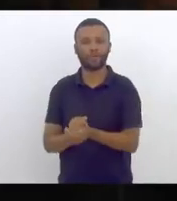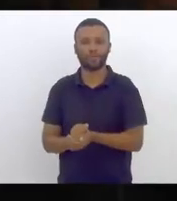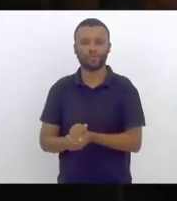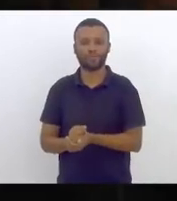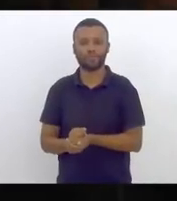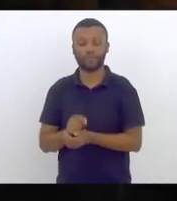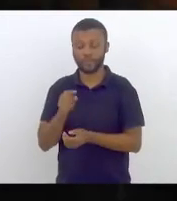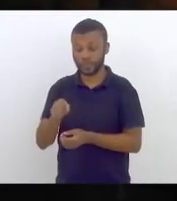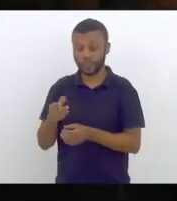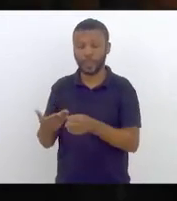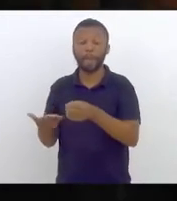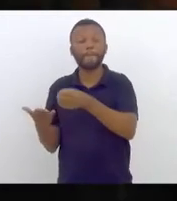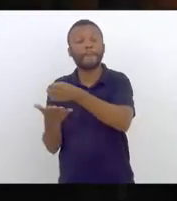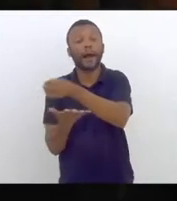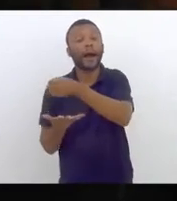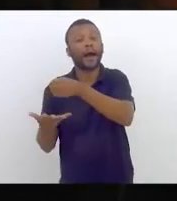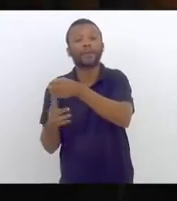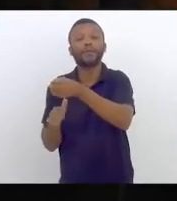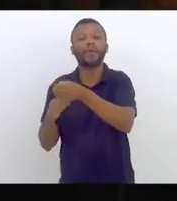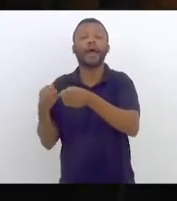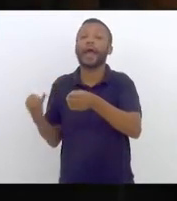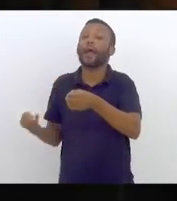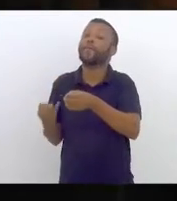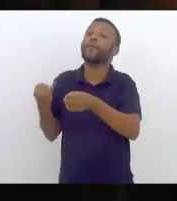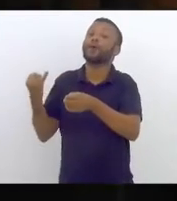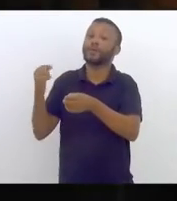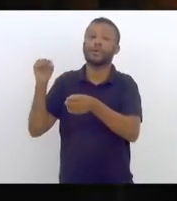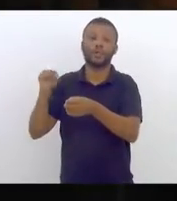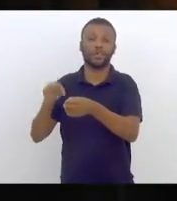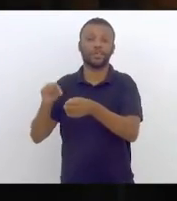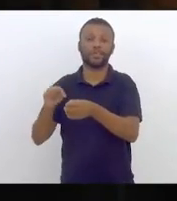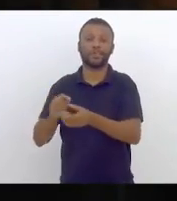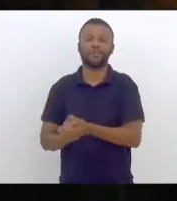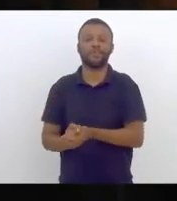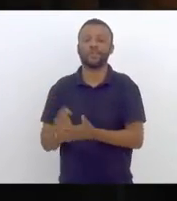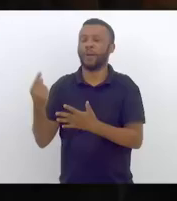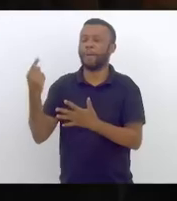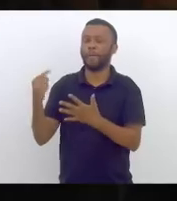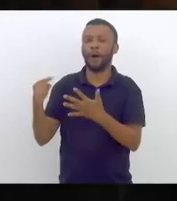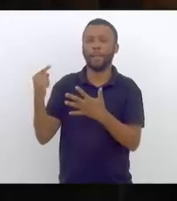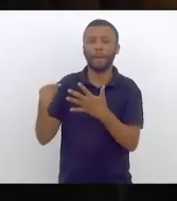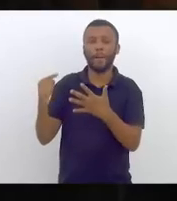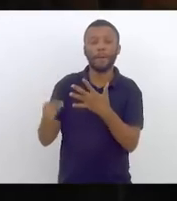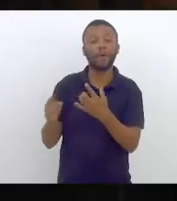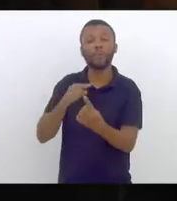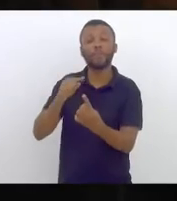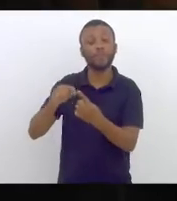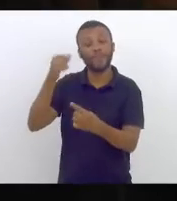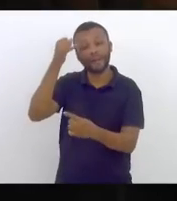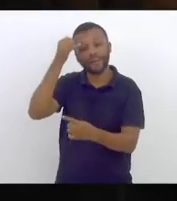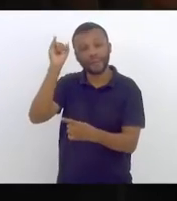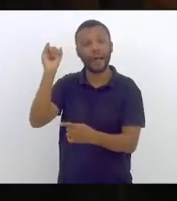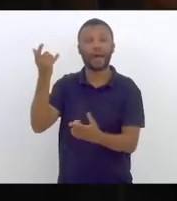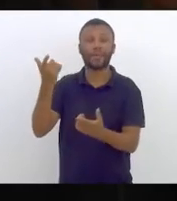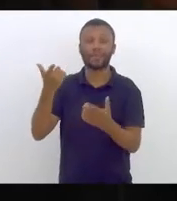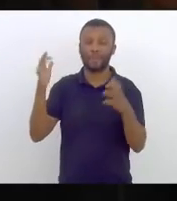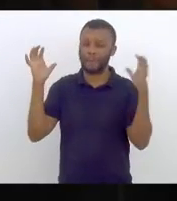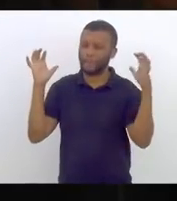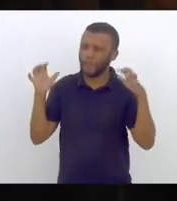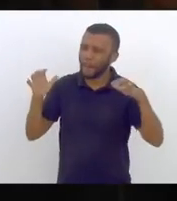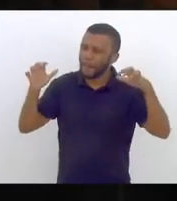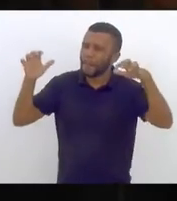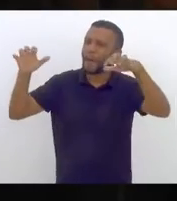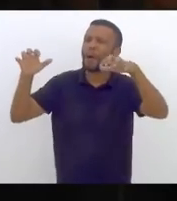ser prioridade em termos não só de prevenção de enchentes, de moradias